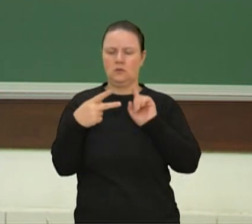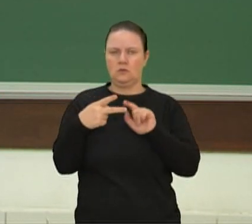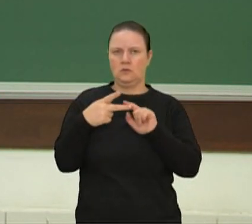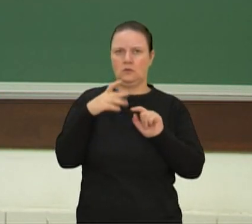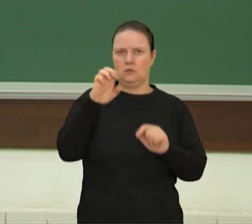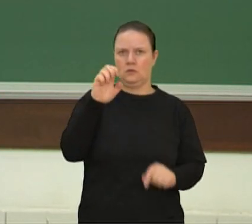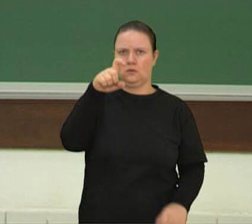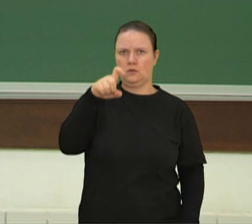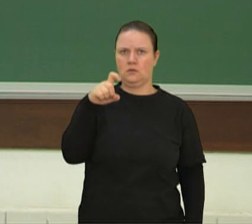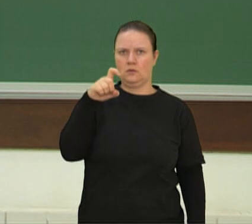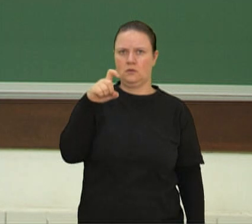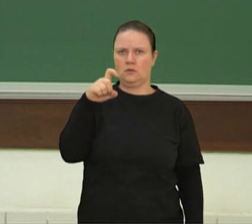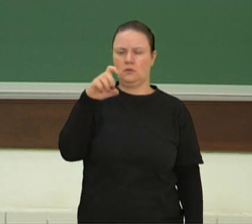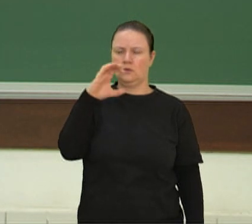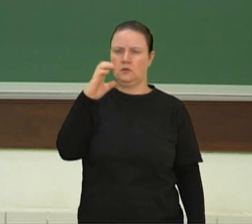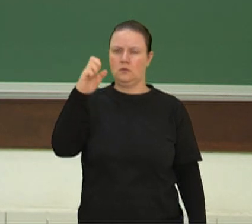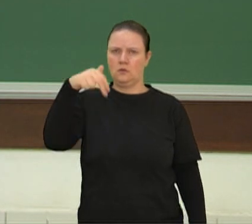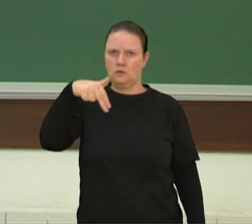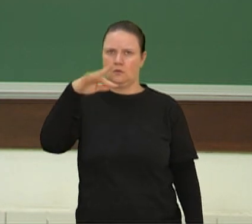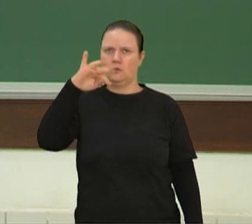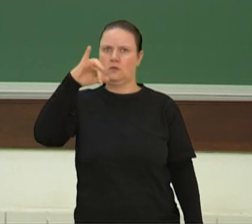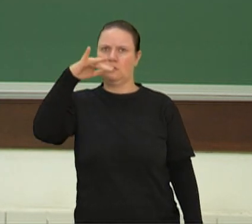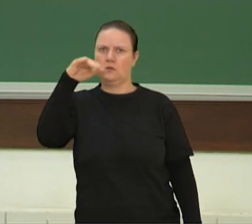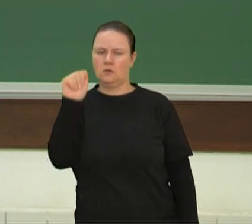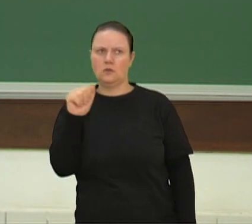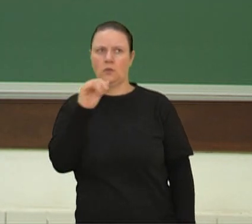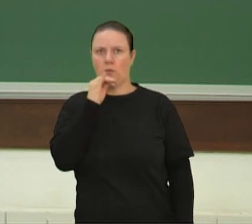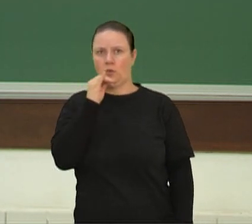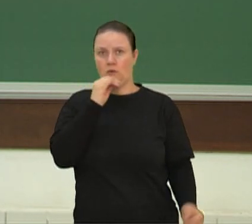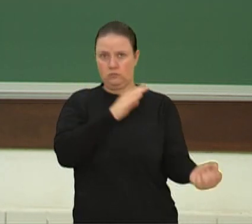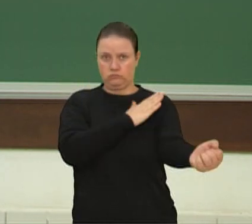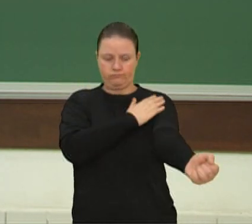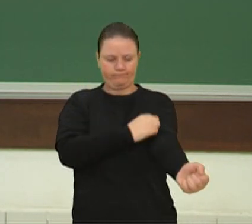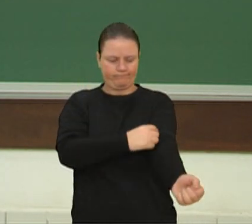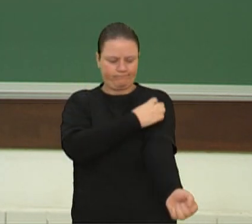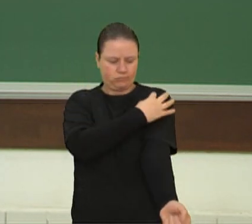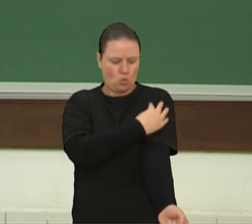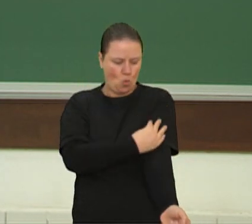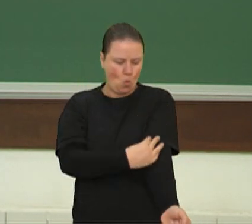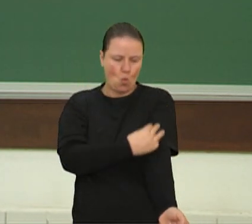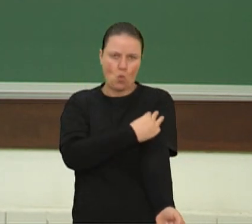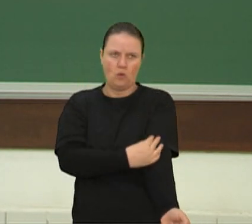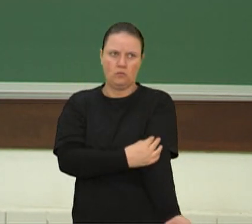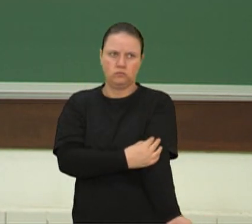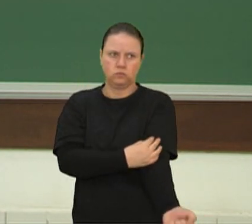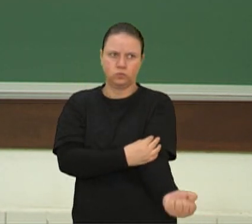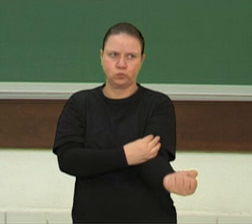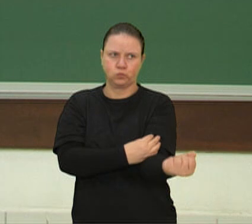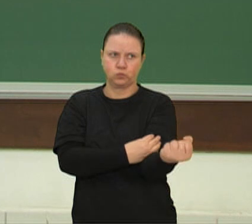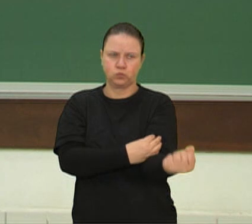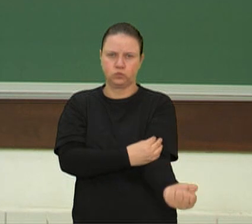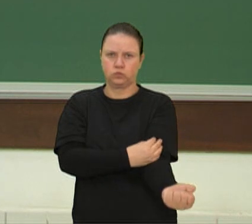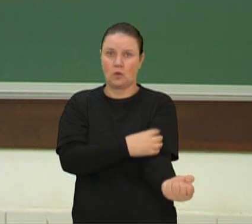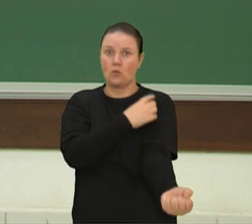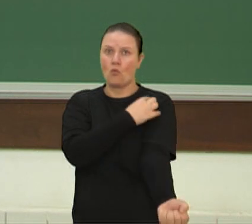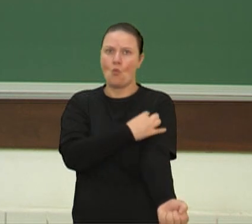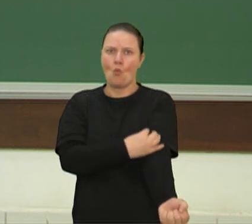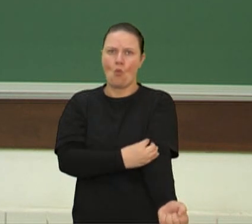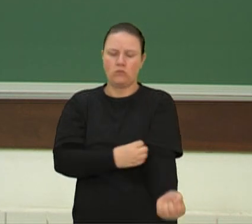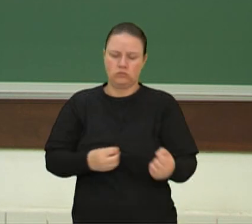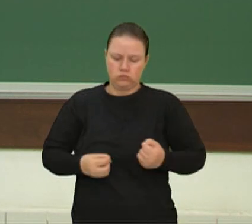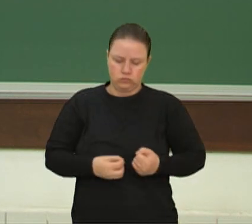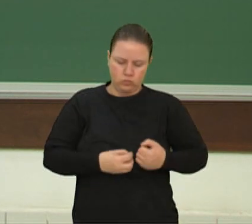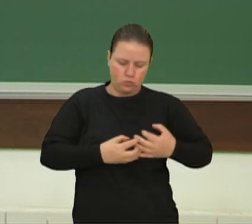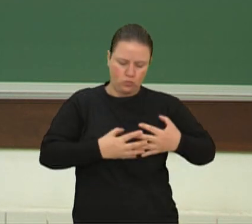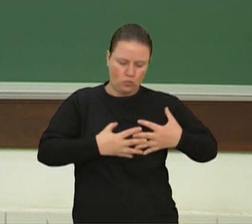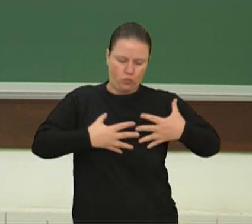referência o músculo bíceps, o do braço. Então eu vou fazer uma contração concêntrica, ou seja, vai ocorrer um